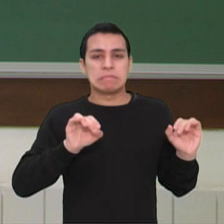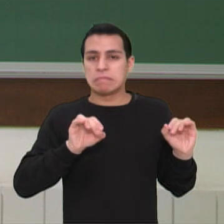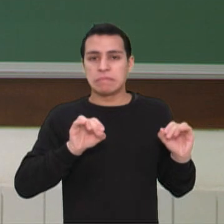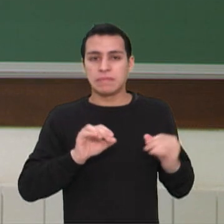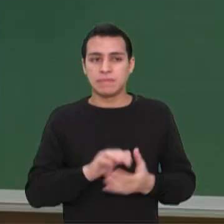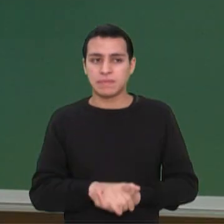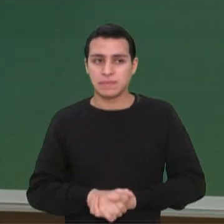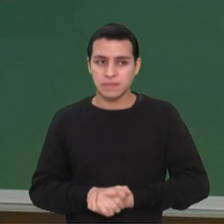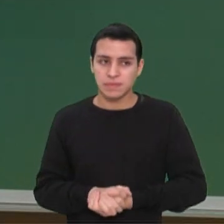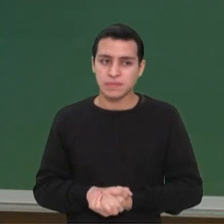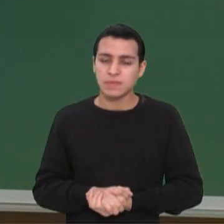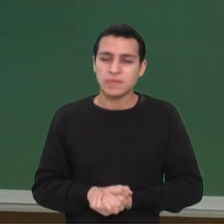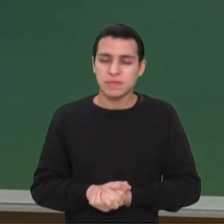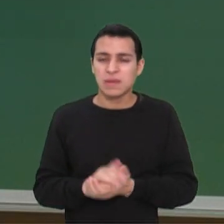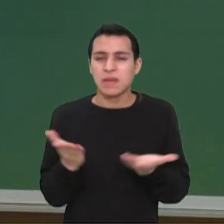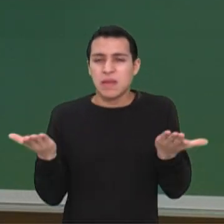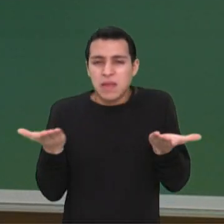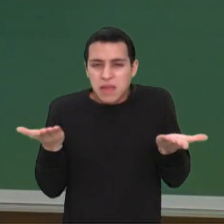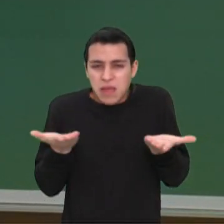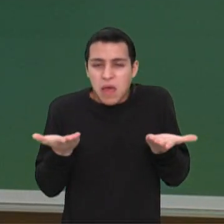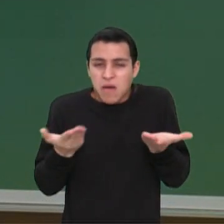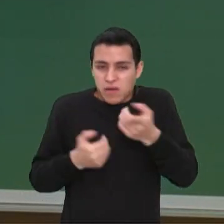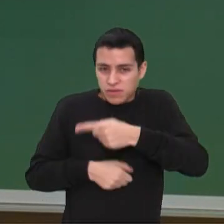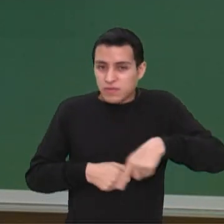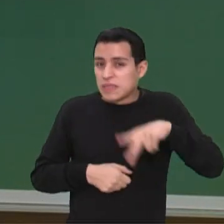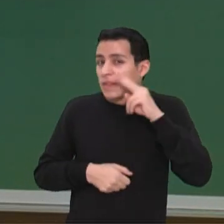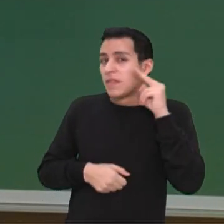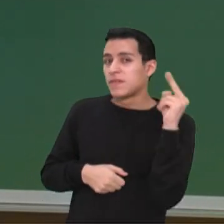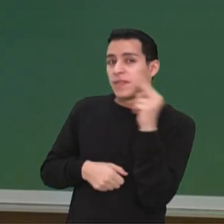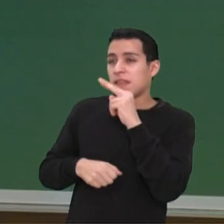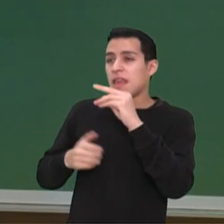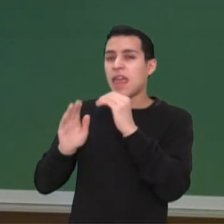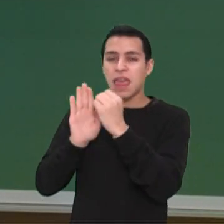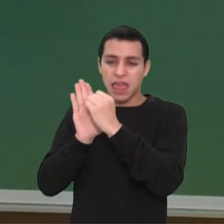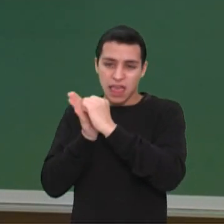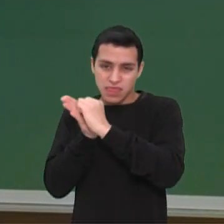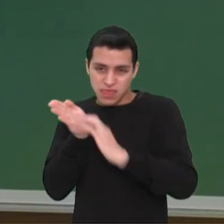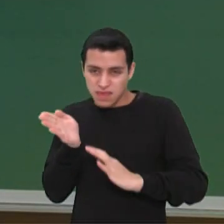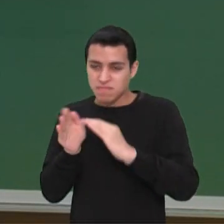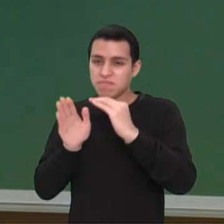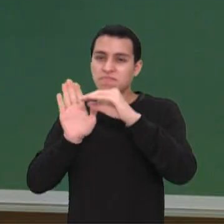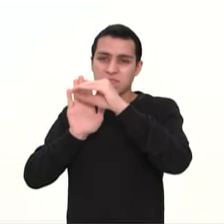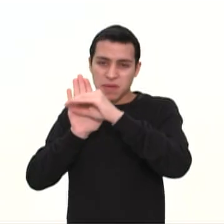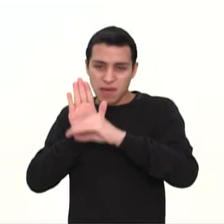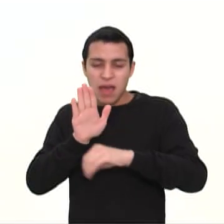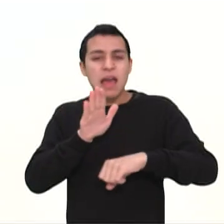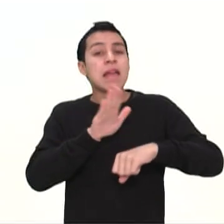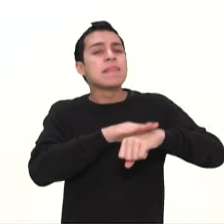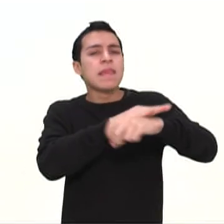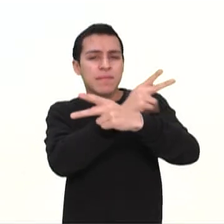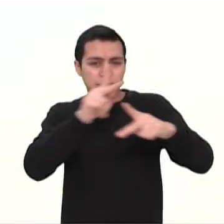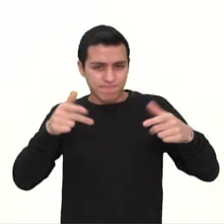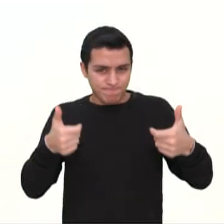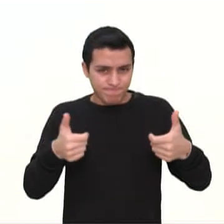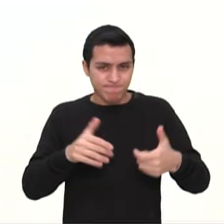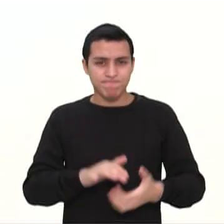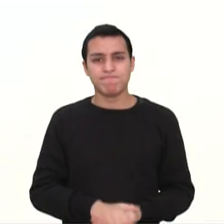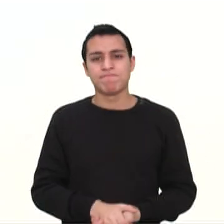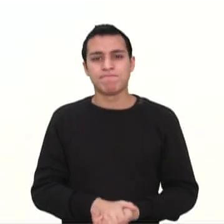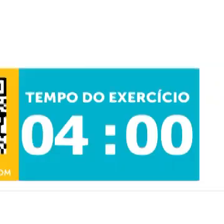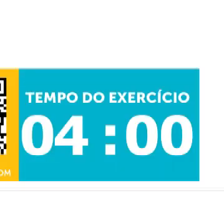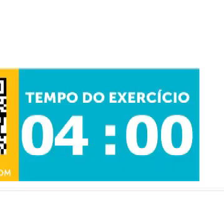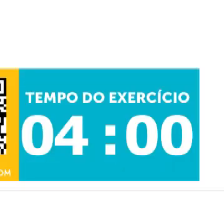Let's practice. Vou dar uma olhada no exercício, vou dar um tempinho para vocês, para a gente poder corrigir depois, ok?